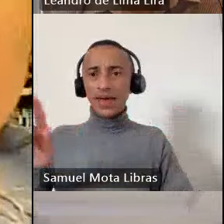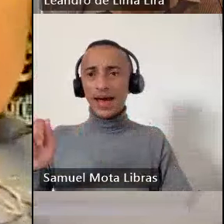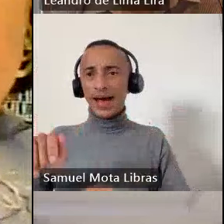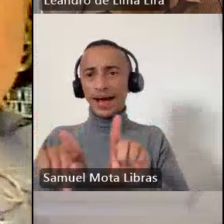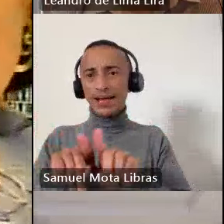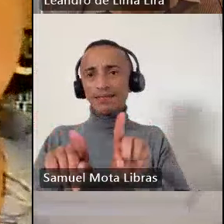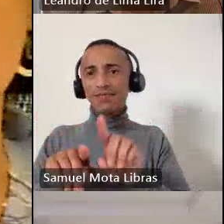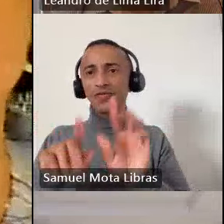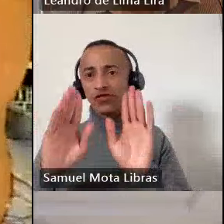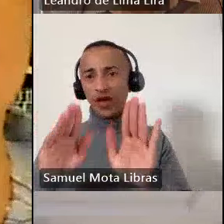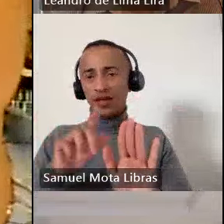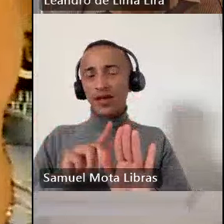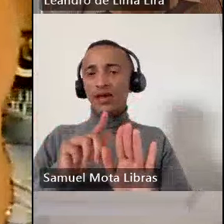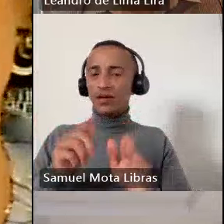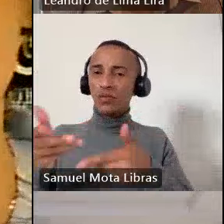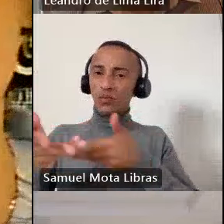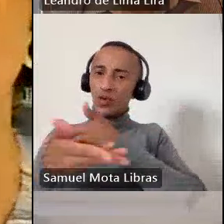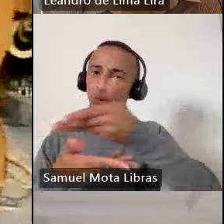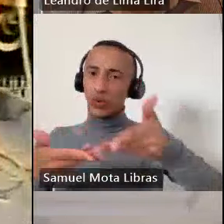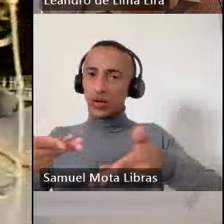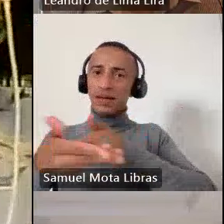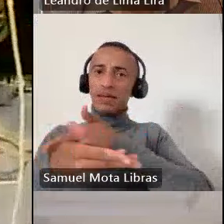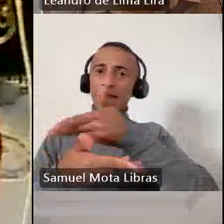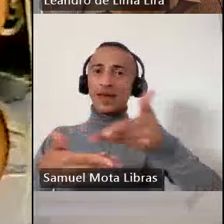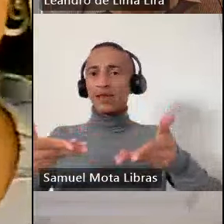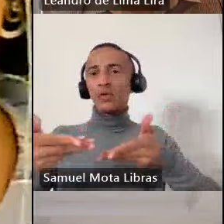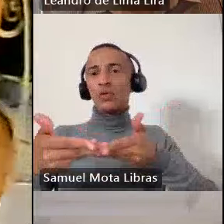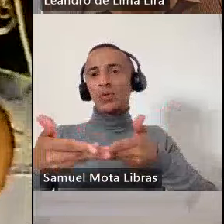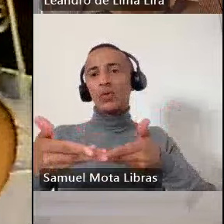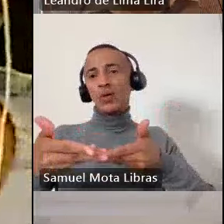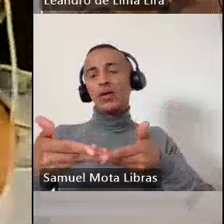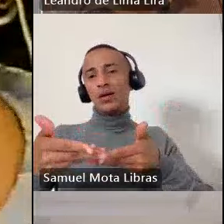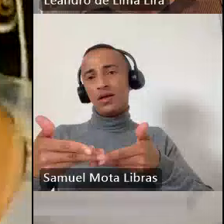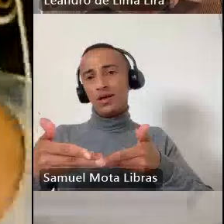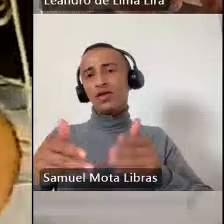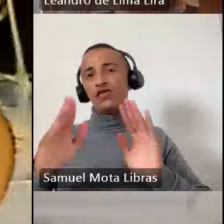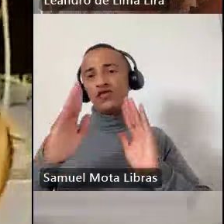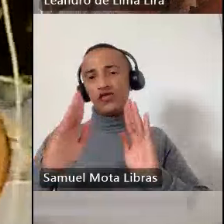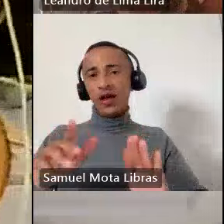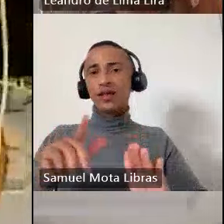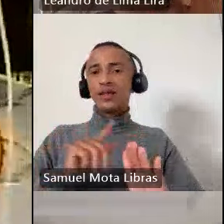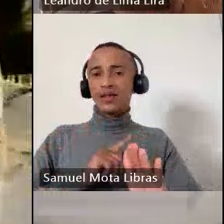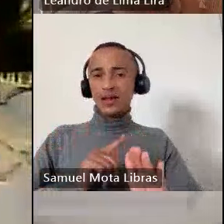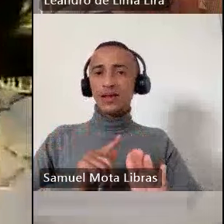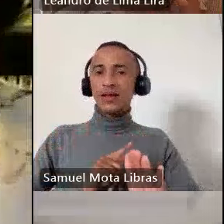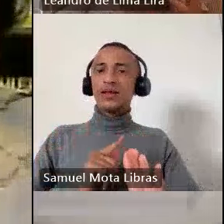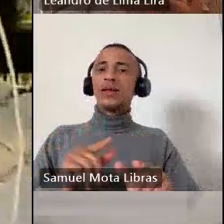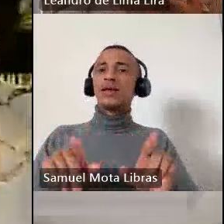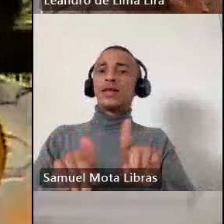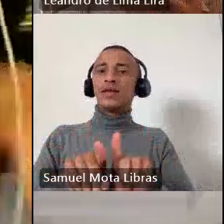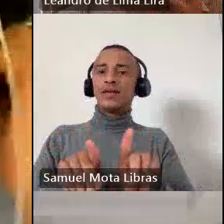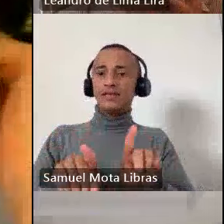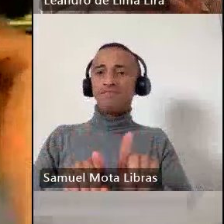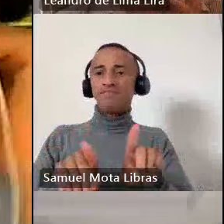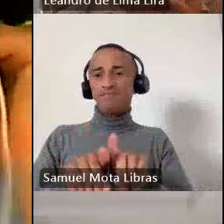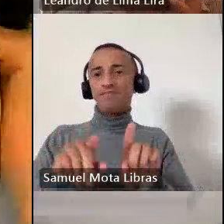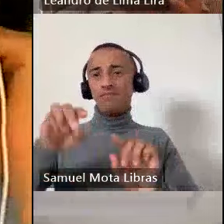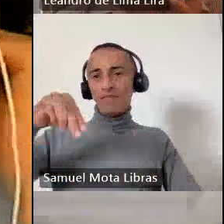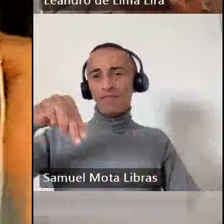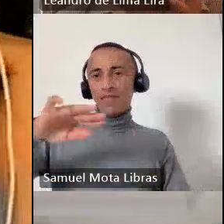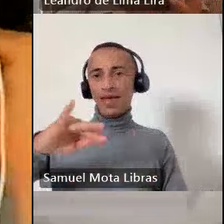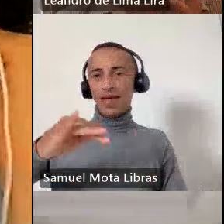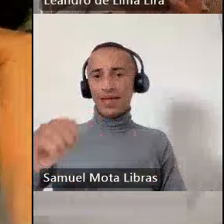né até para falar assim porque ali a gente tem eh pactuação de metas e que os gestores né o governo federal se